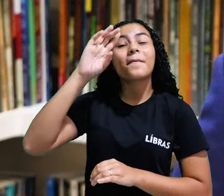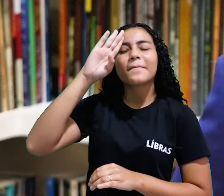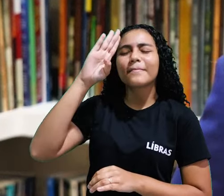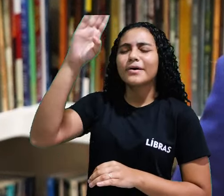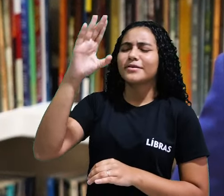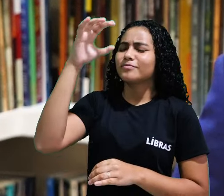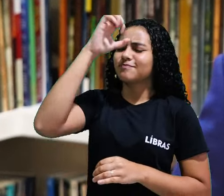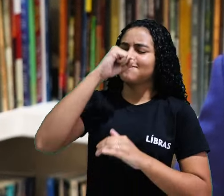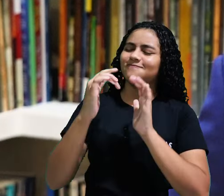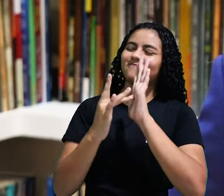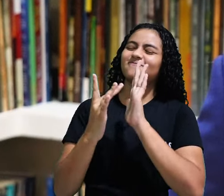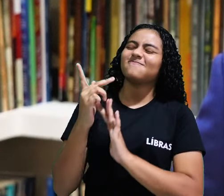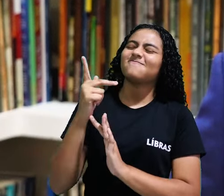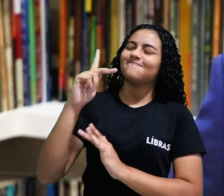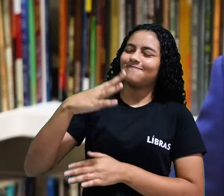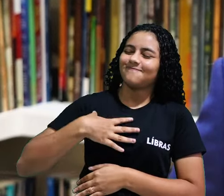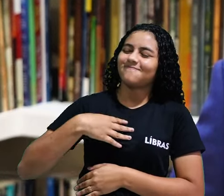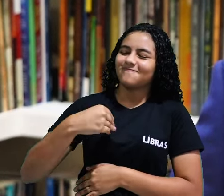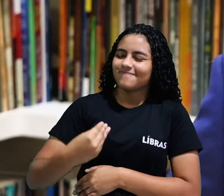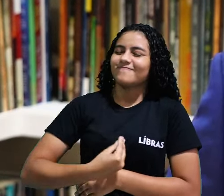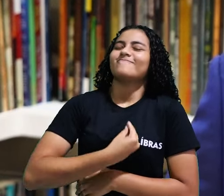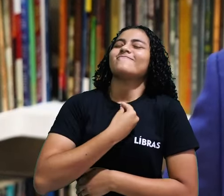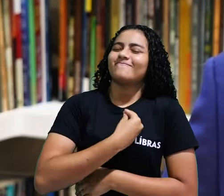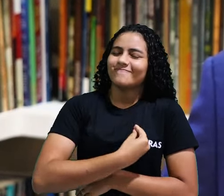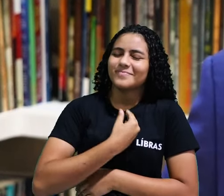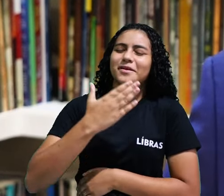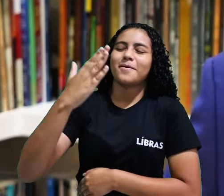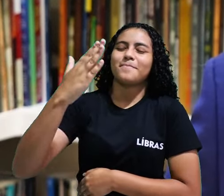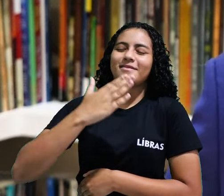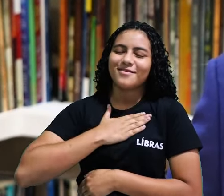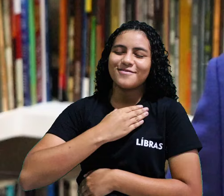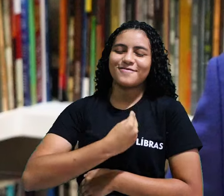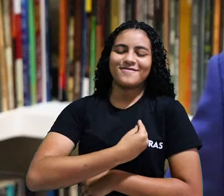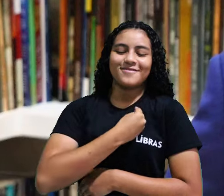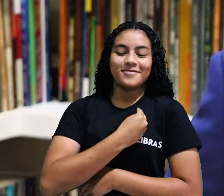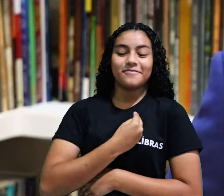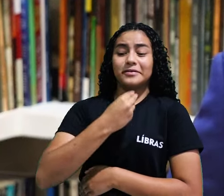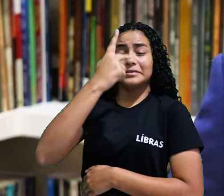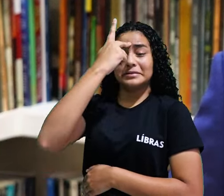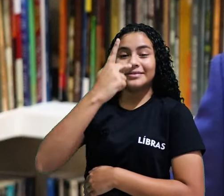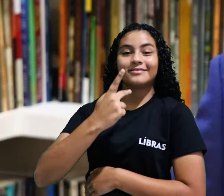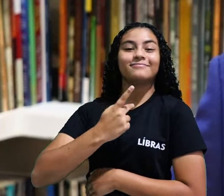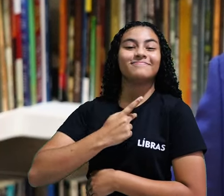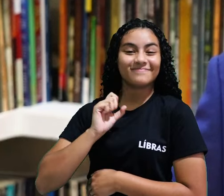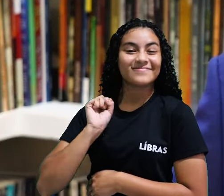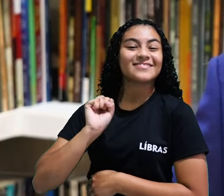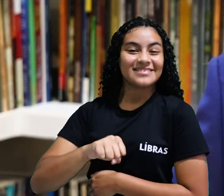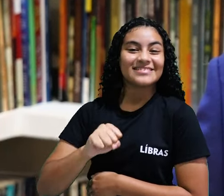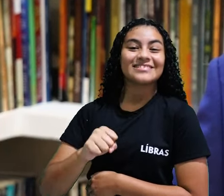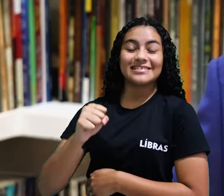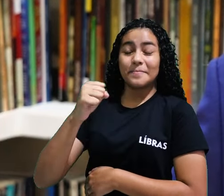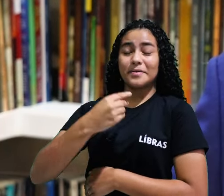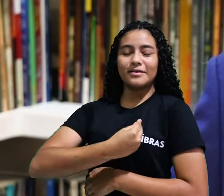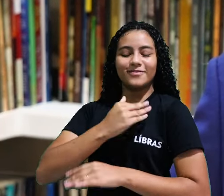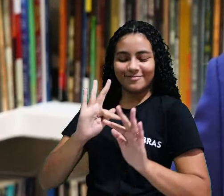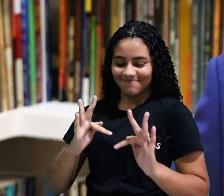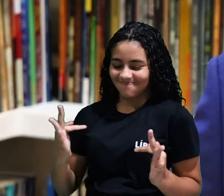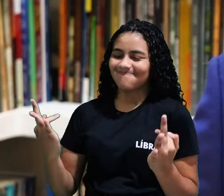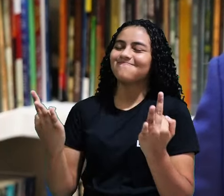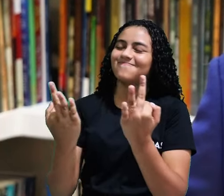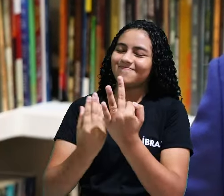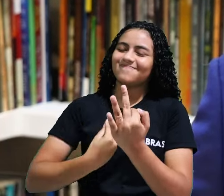aprender de Jesus, o teu filho, a viver na minha vida pessoal, com reflexos na minha vida familiar,